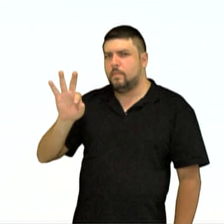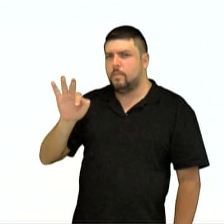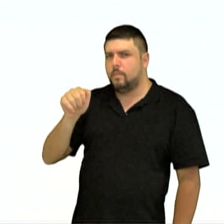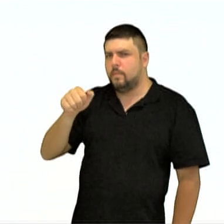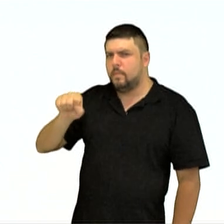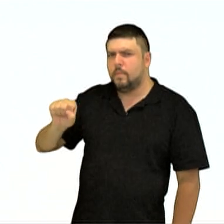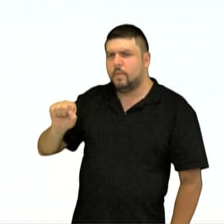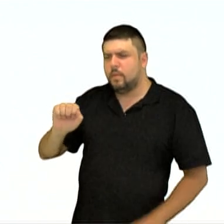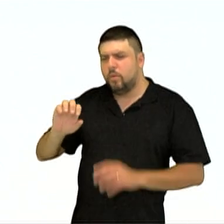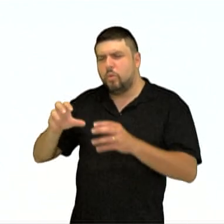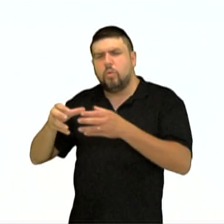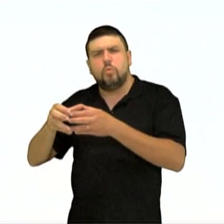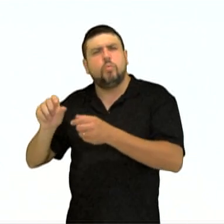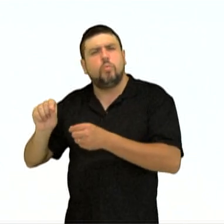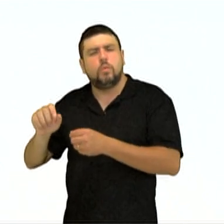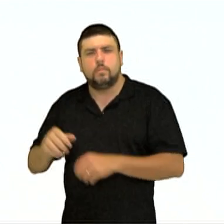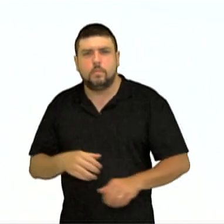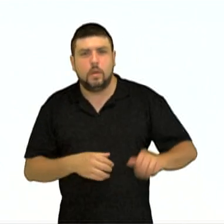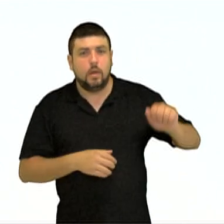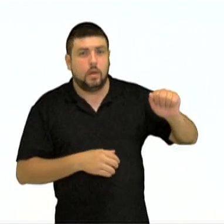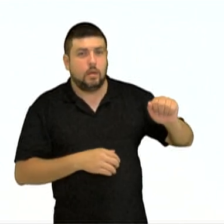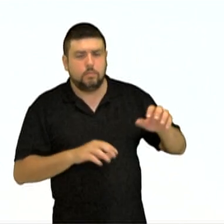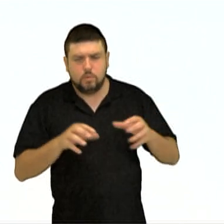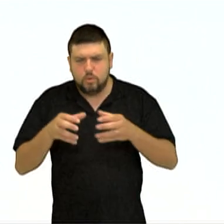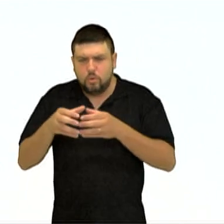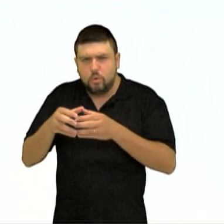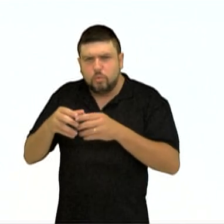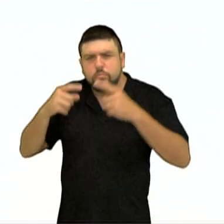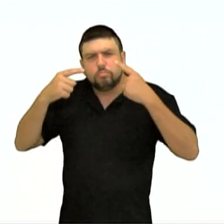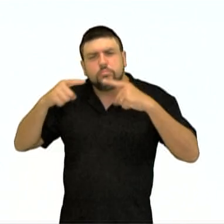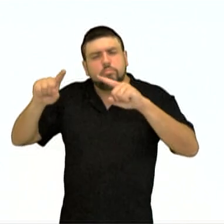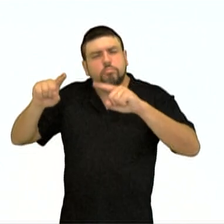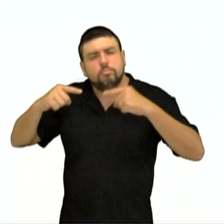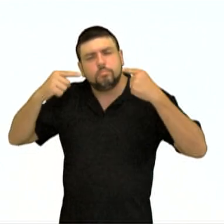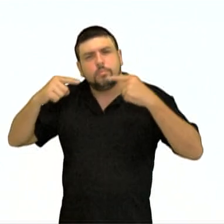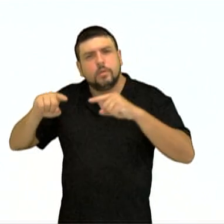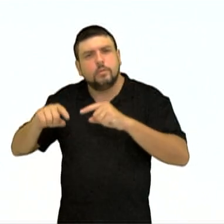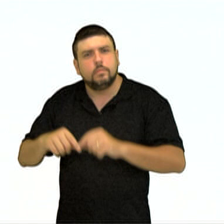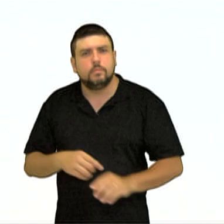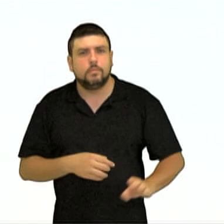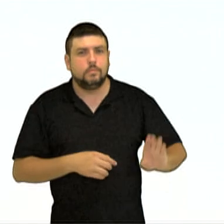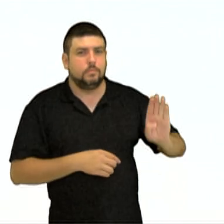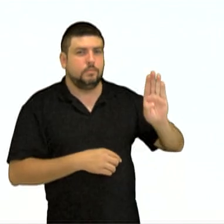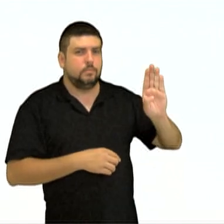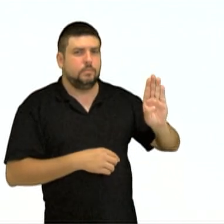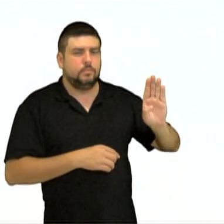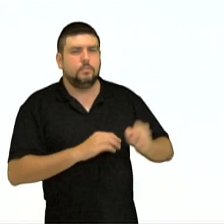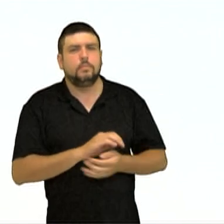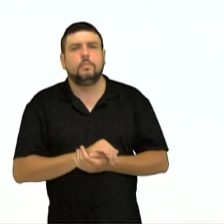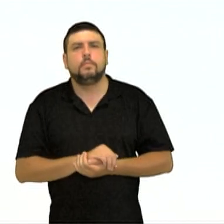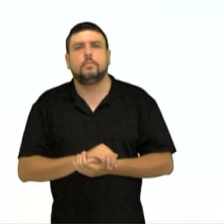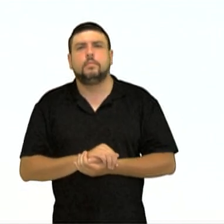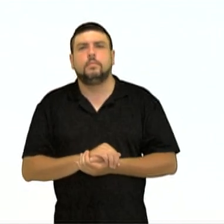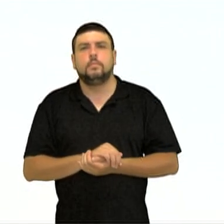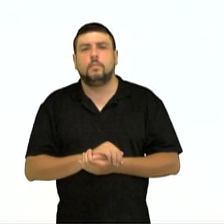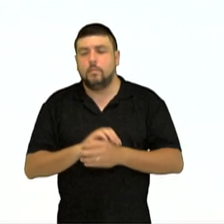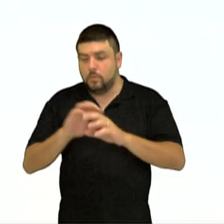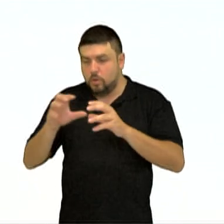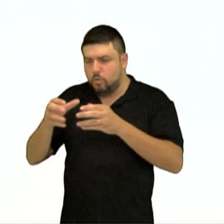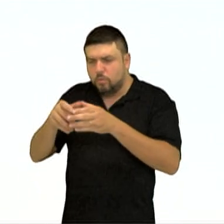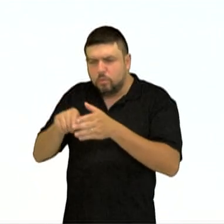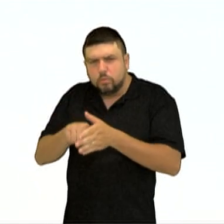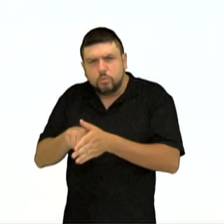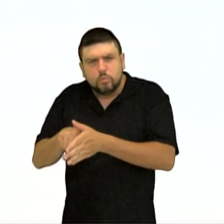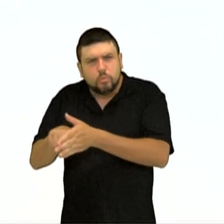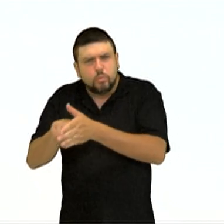Letra A, eram os músicos. Letra B, será que eram